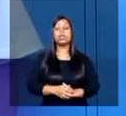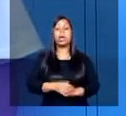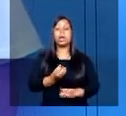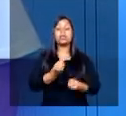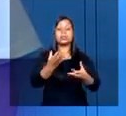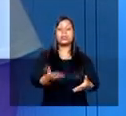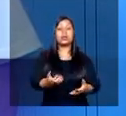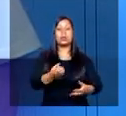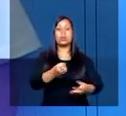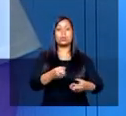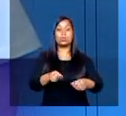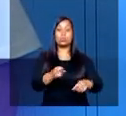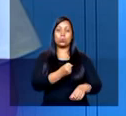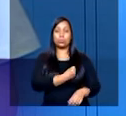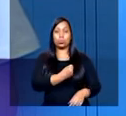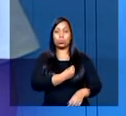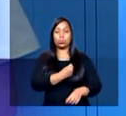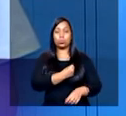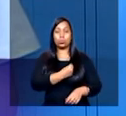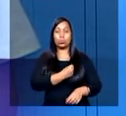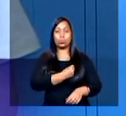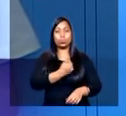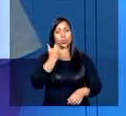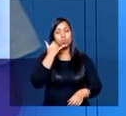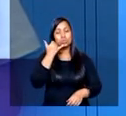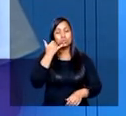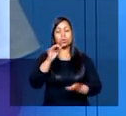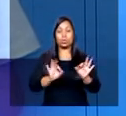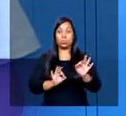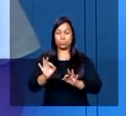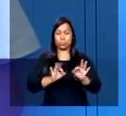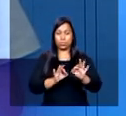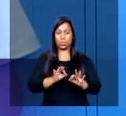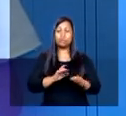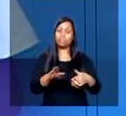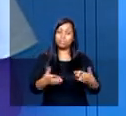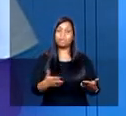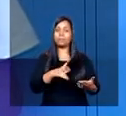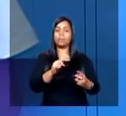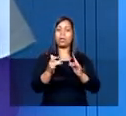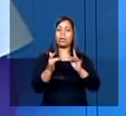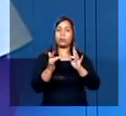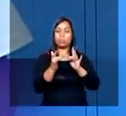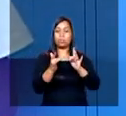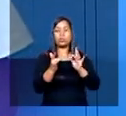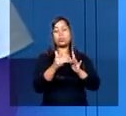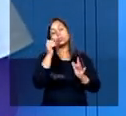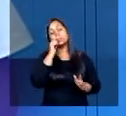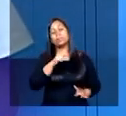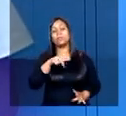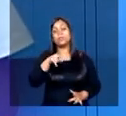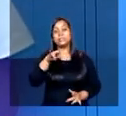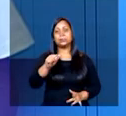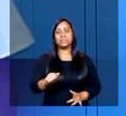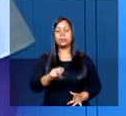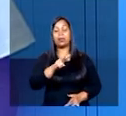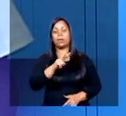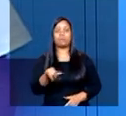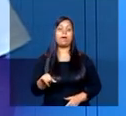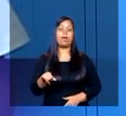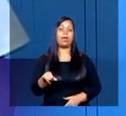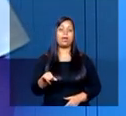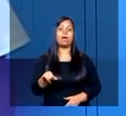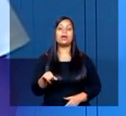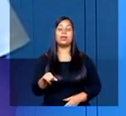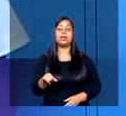do celular do projeto, a gente tem um celular próprio do projeto, né? Que vai entrar em contato com a Priscila vai dar